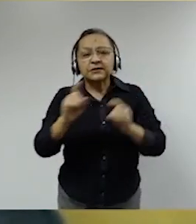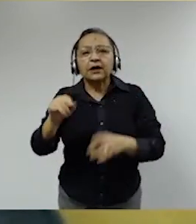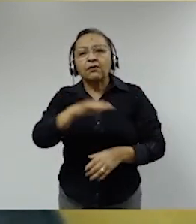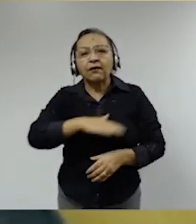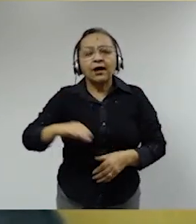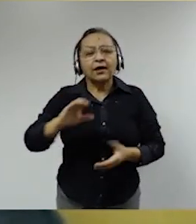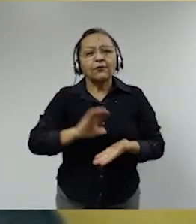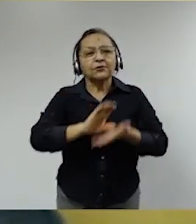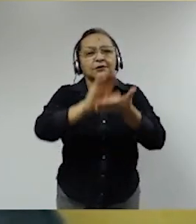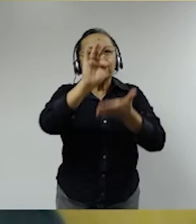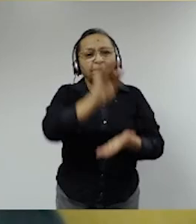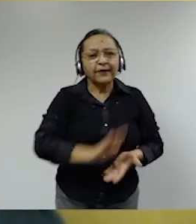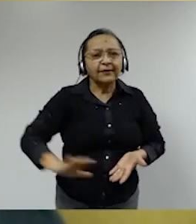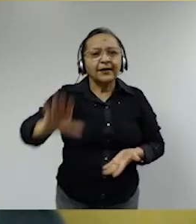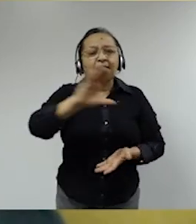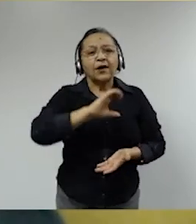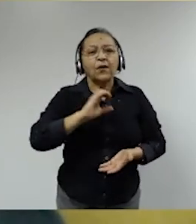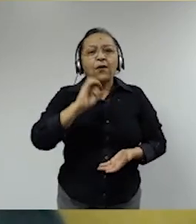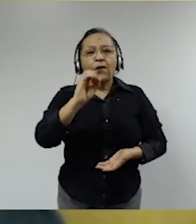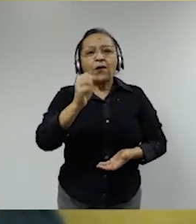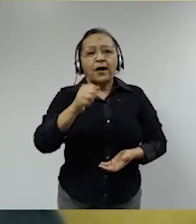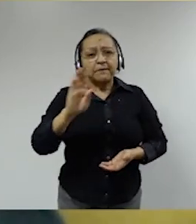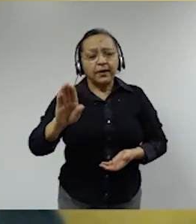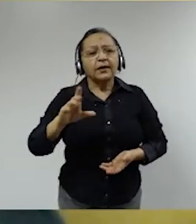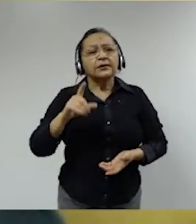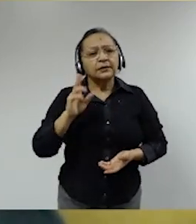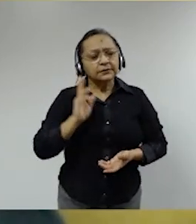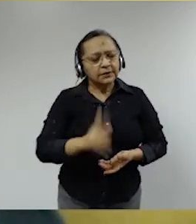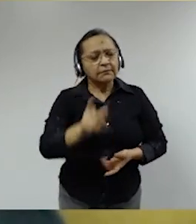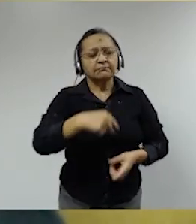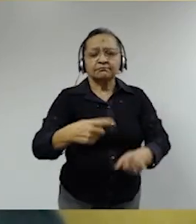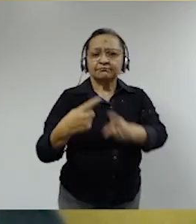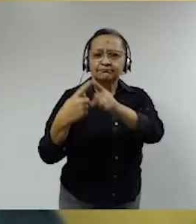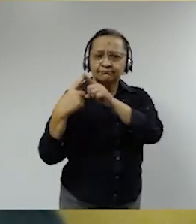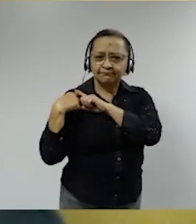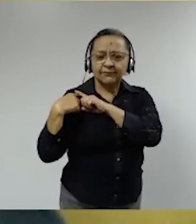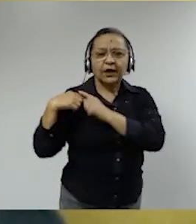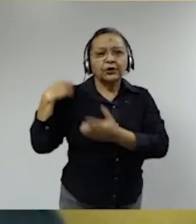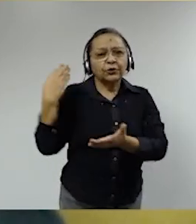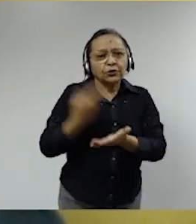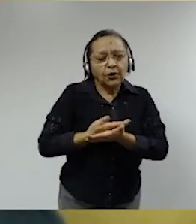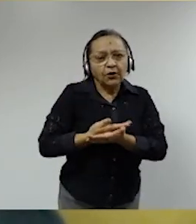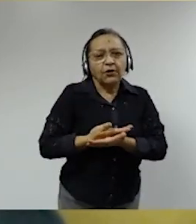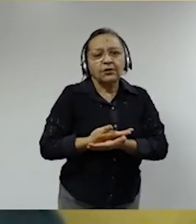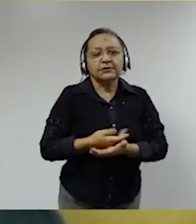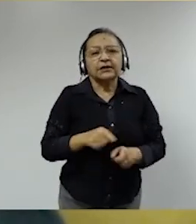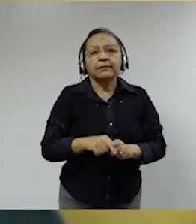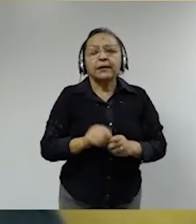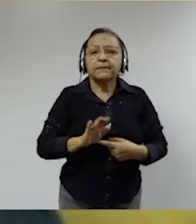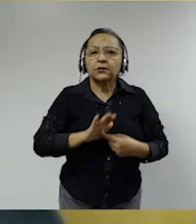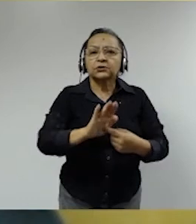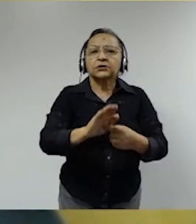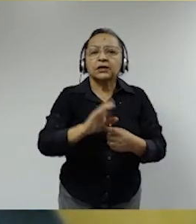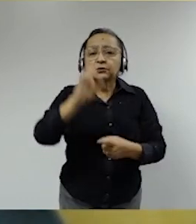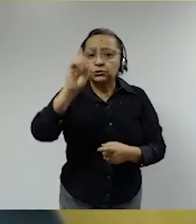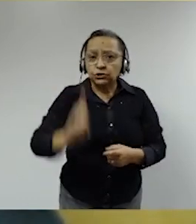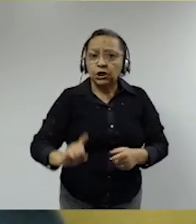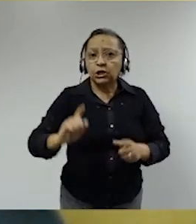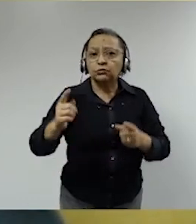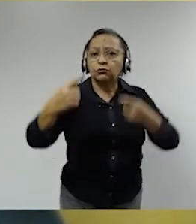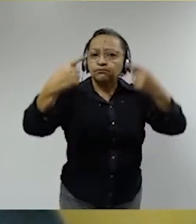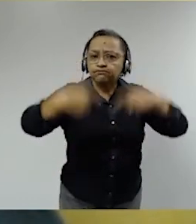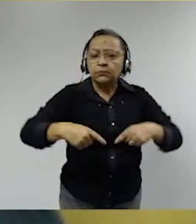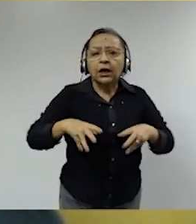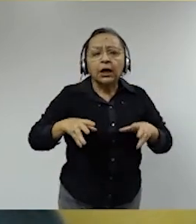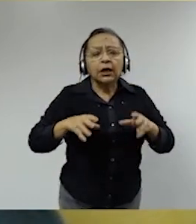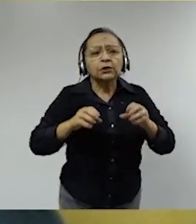Federal, e é sempre uma missão nossa da OAB de levar cada vez mais o direito concorrencial a todos os cantos do